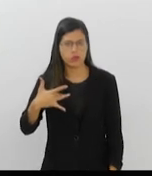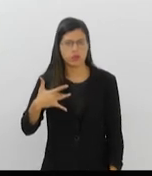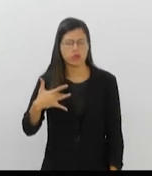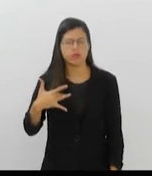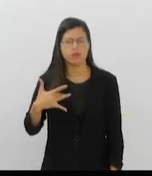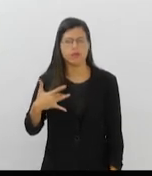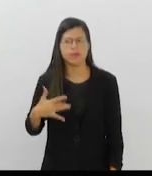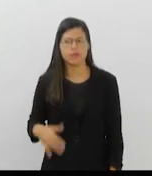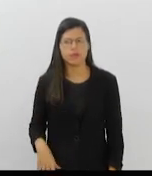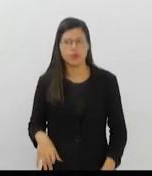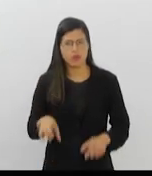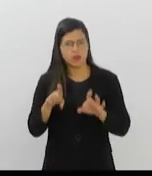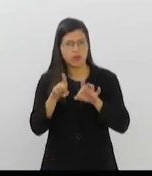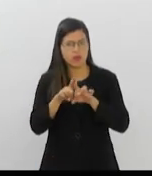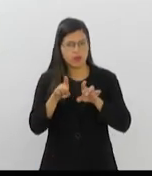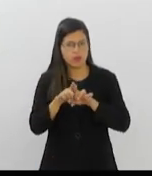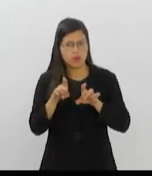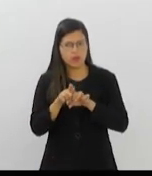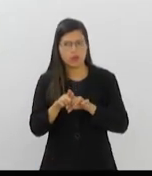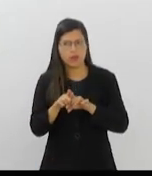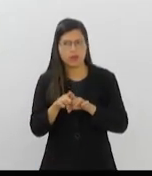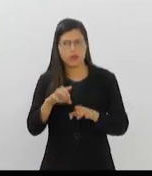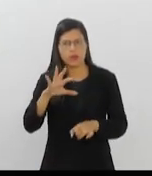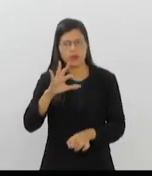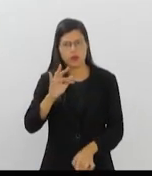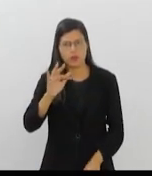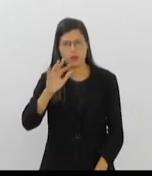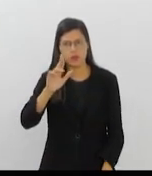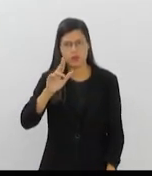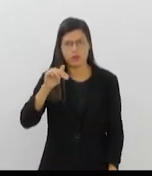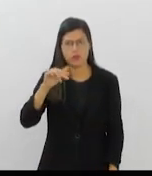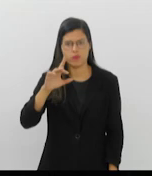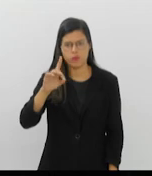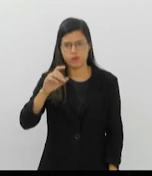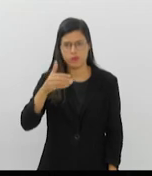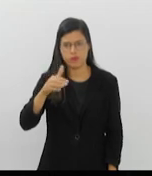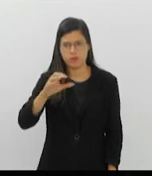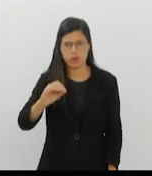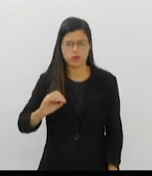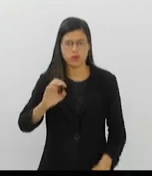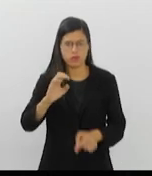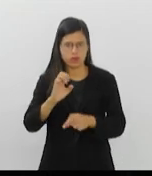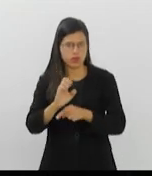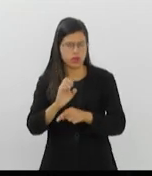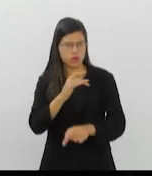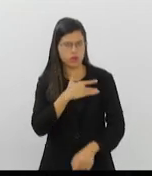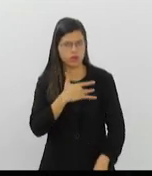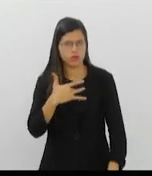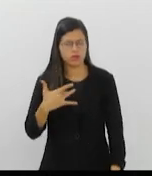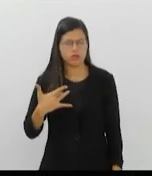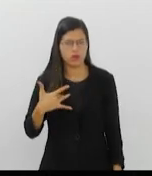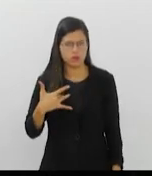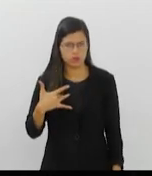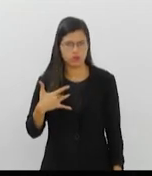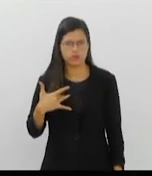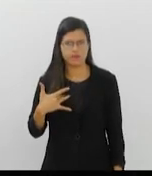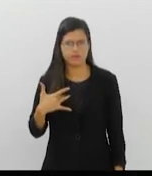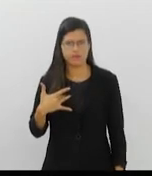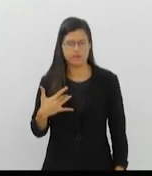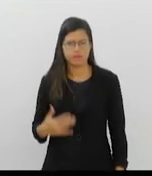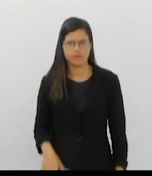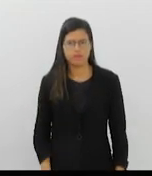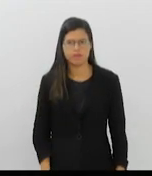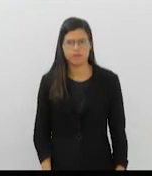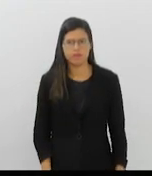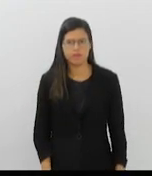e para a fundação Estadual da saúde que seria o destino